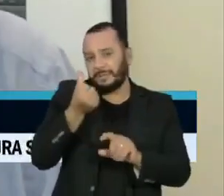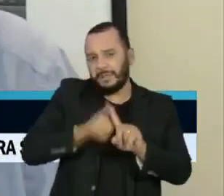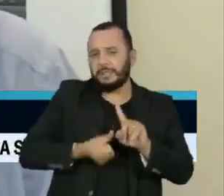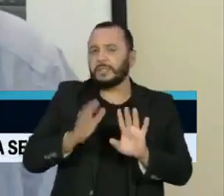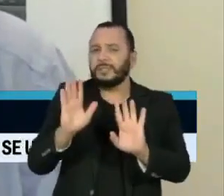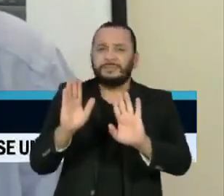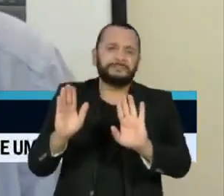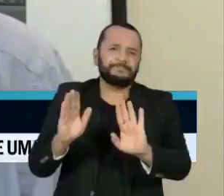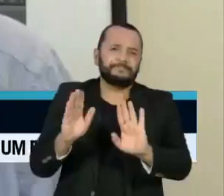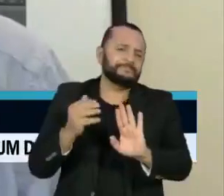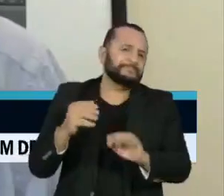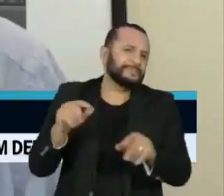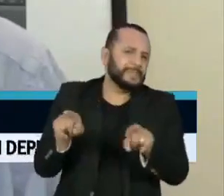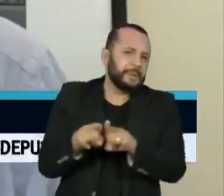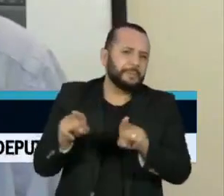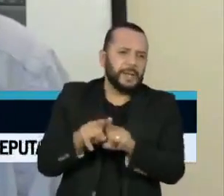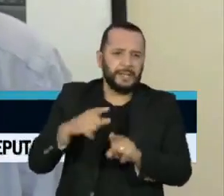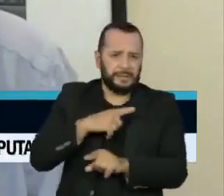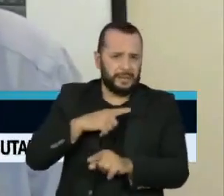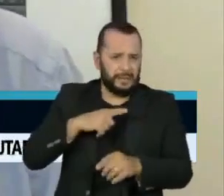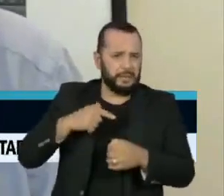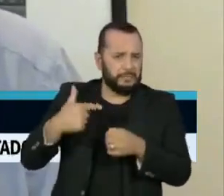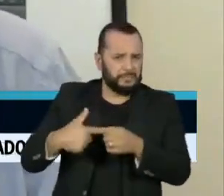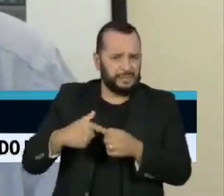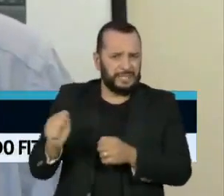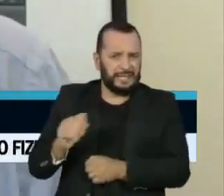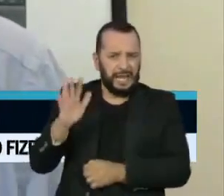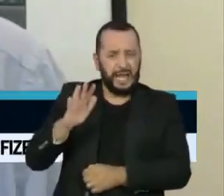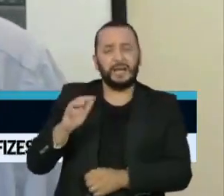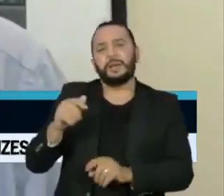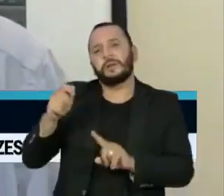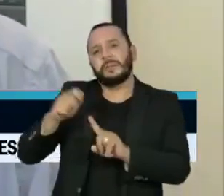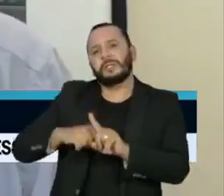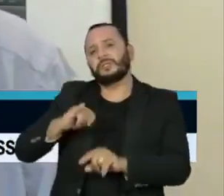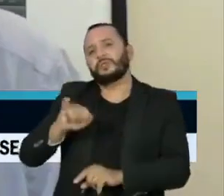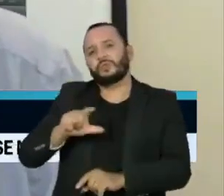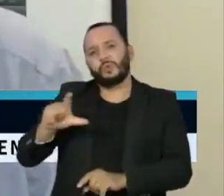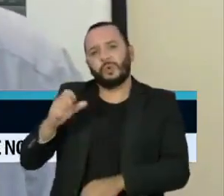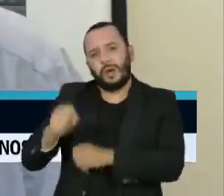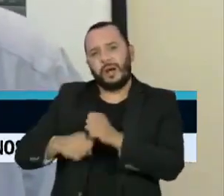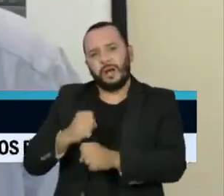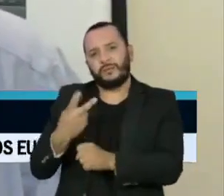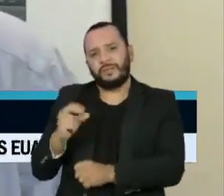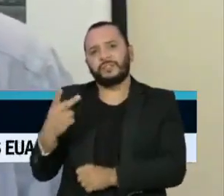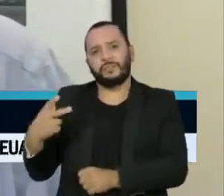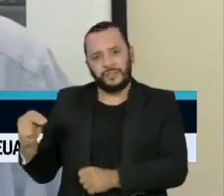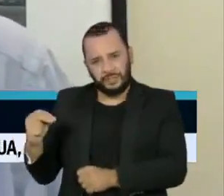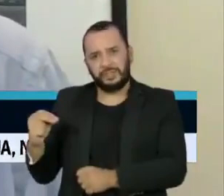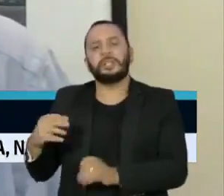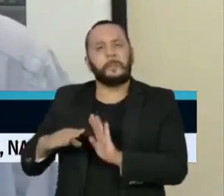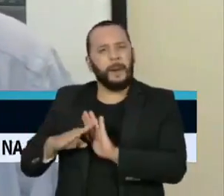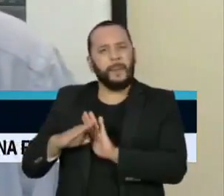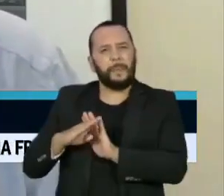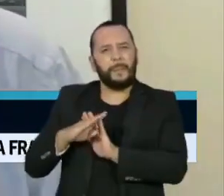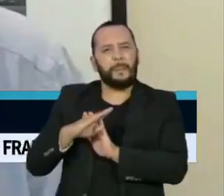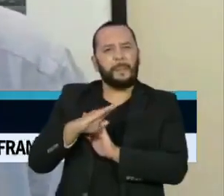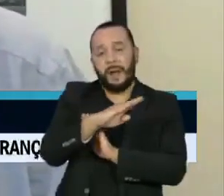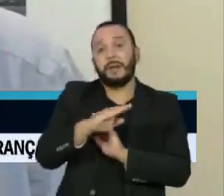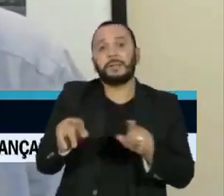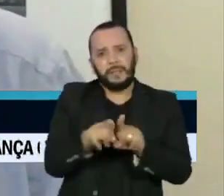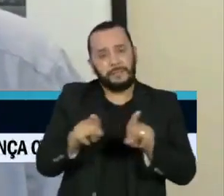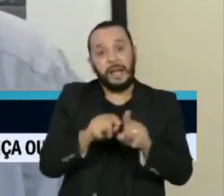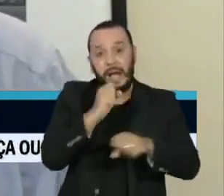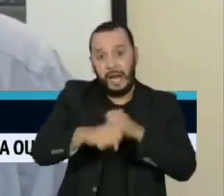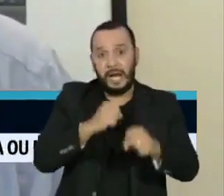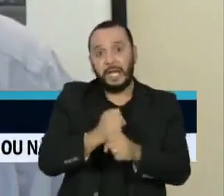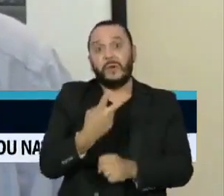de preço desde julho de 2020. E nesse início de 2021, a subida foi maior ainda. Por quê? Porque é um